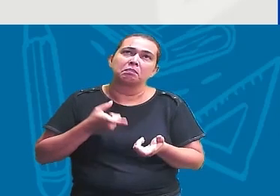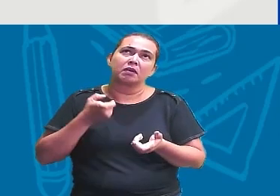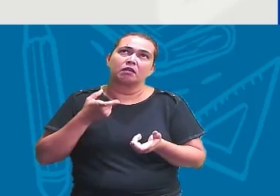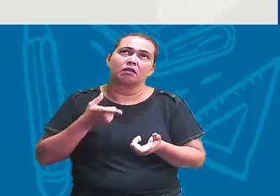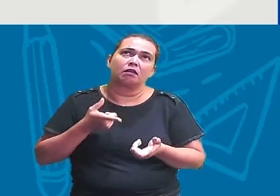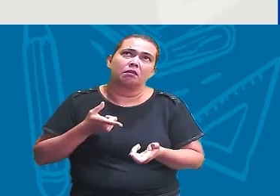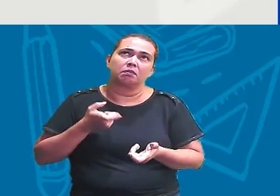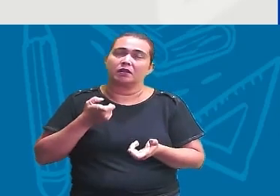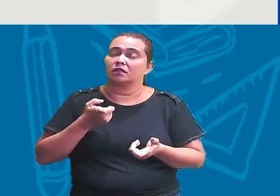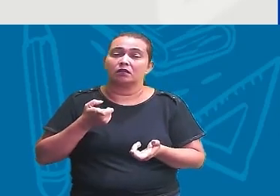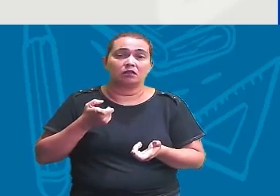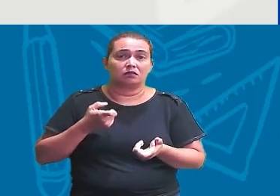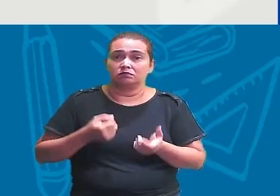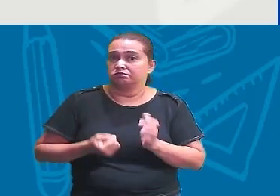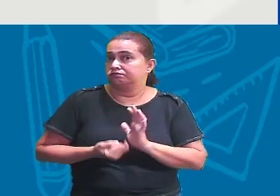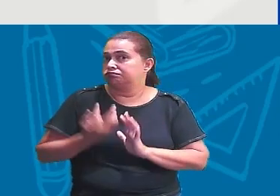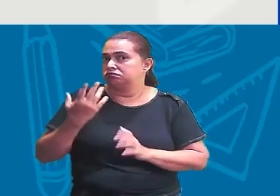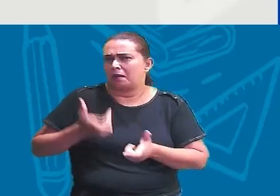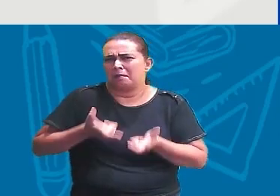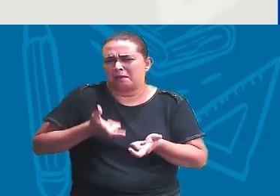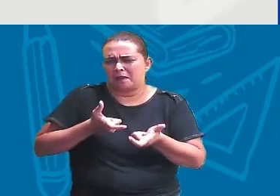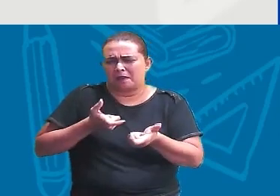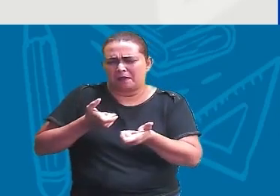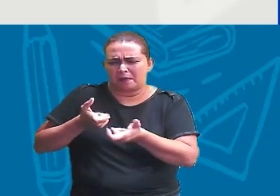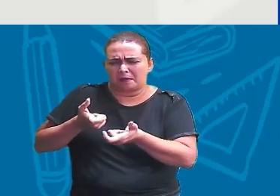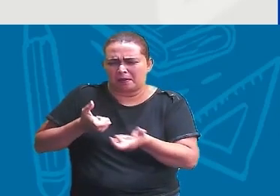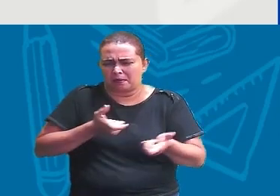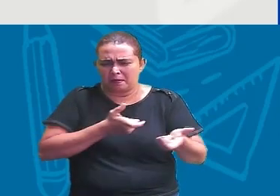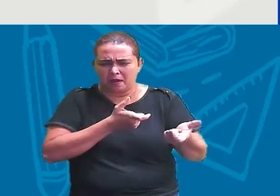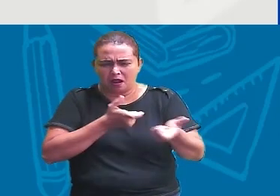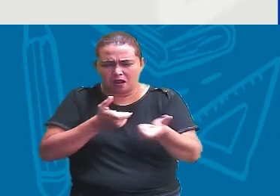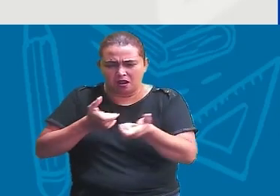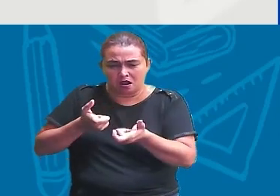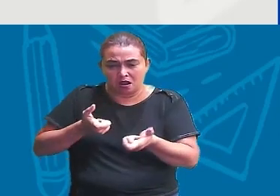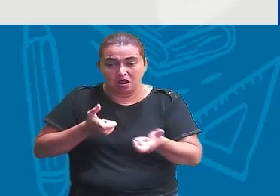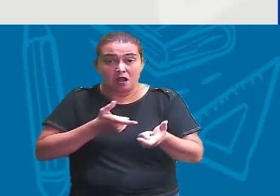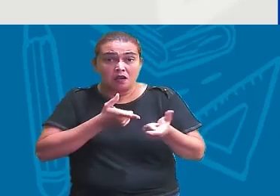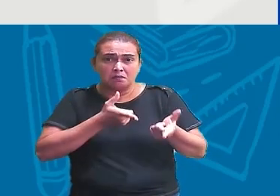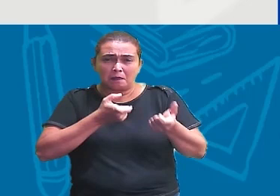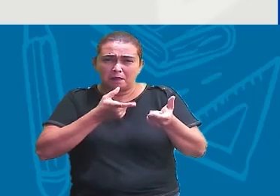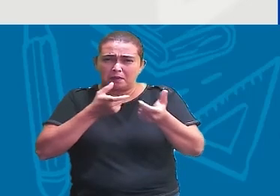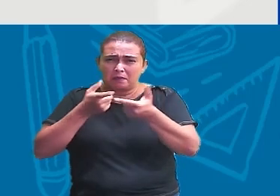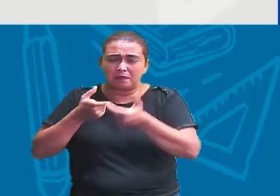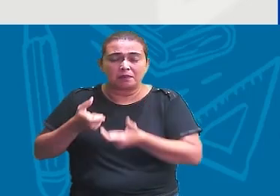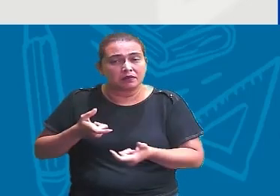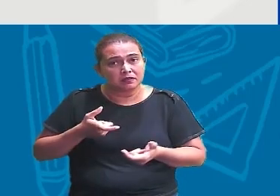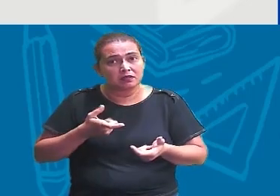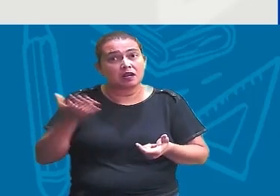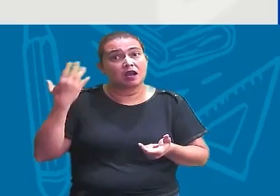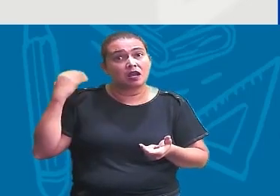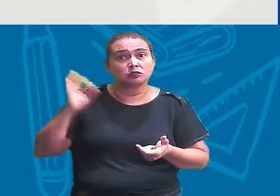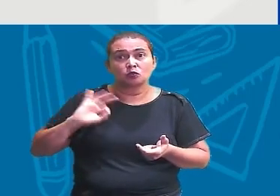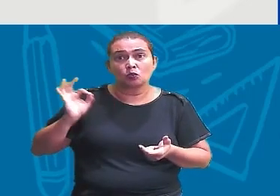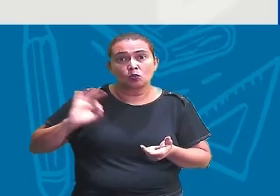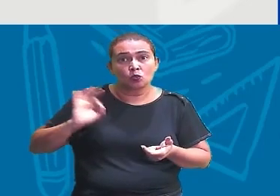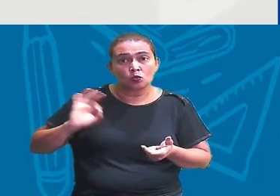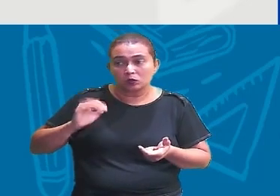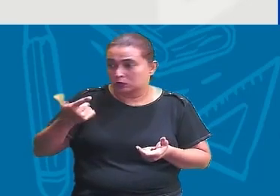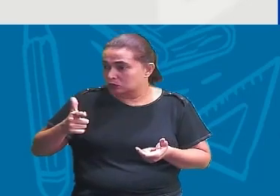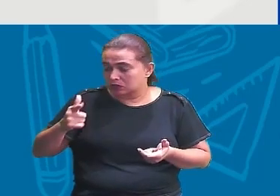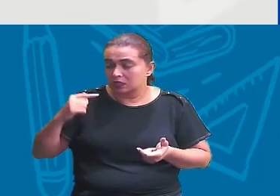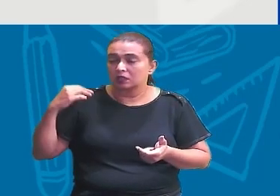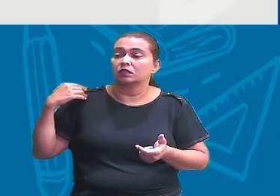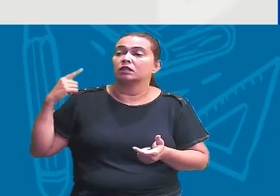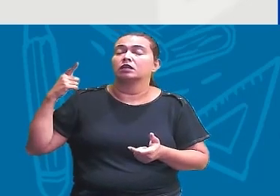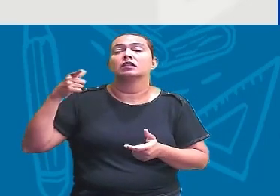pode atirar várias vezes. Esse tipo de tecnologia não existia até essa guerra acontecer. Tá?